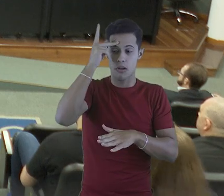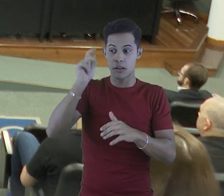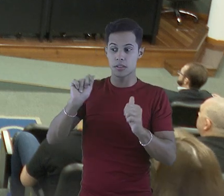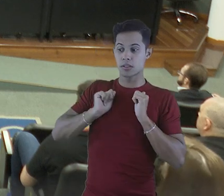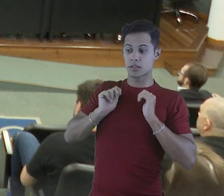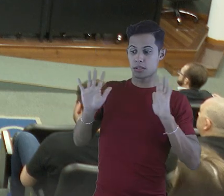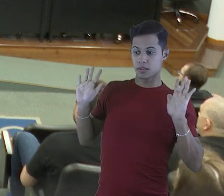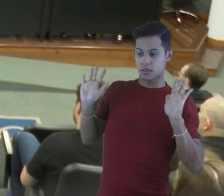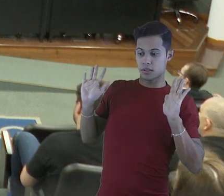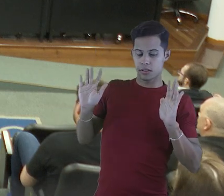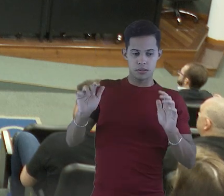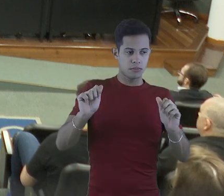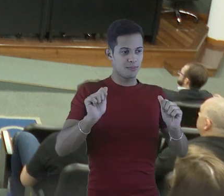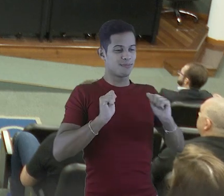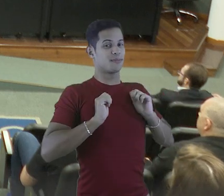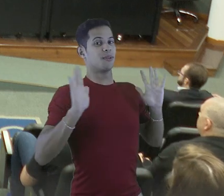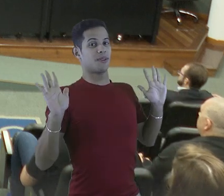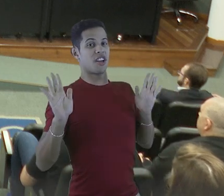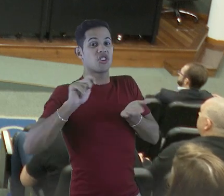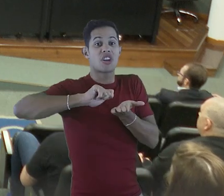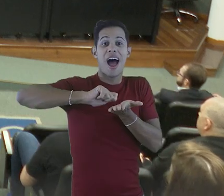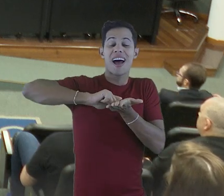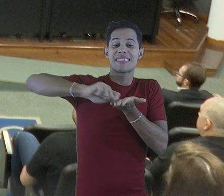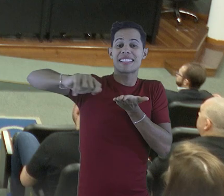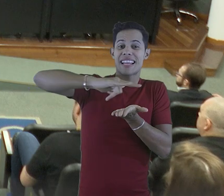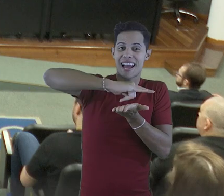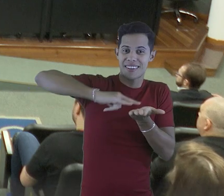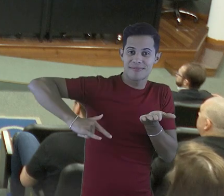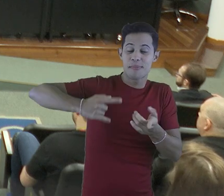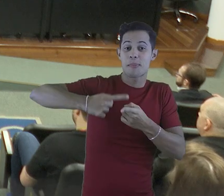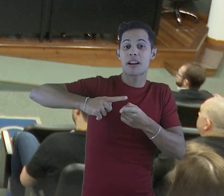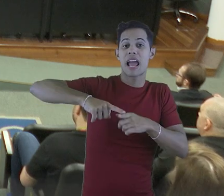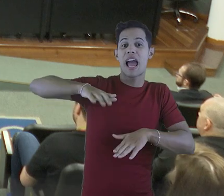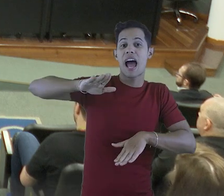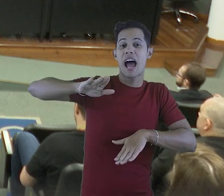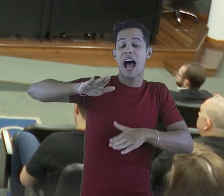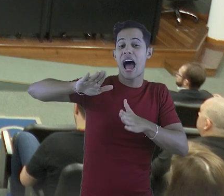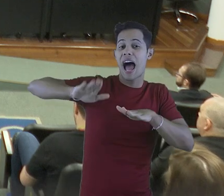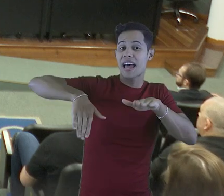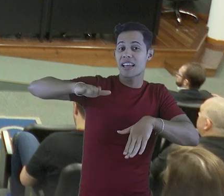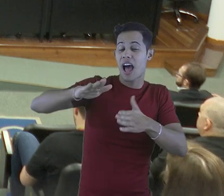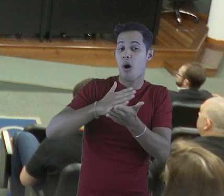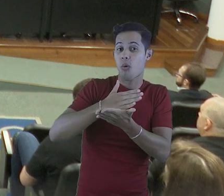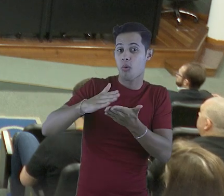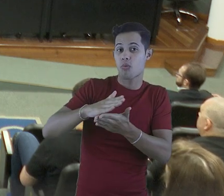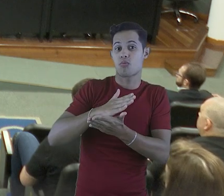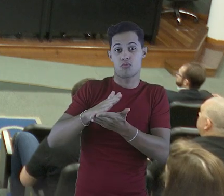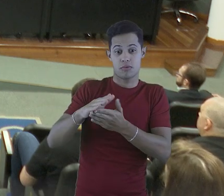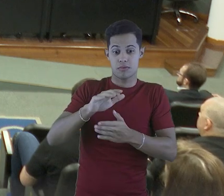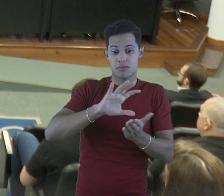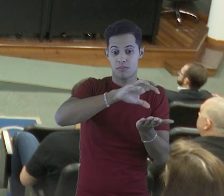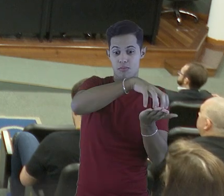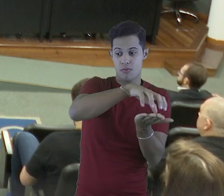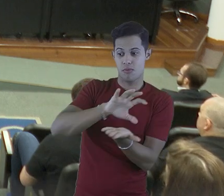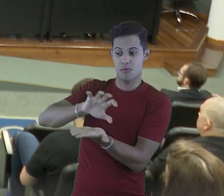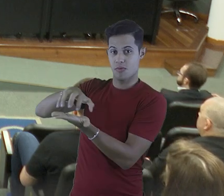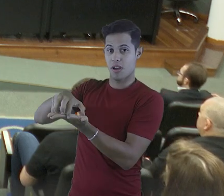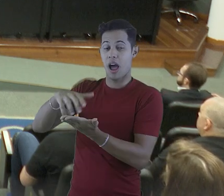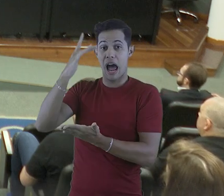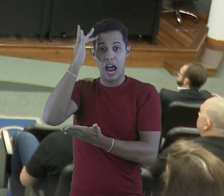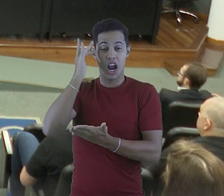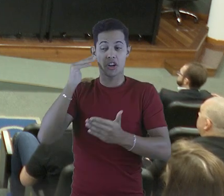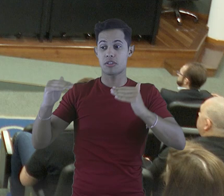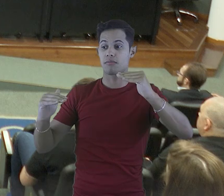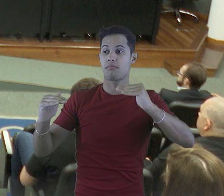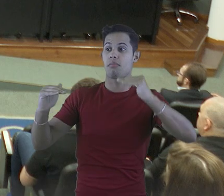rechaço natural a assinatura desses termos porque alguns órgãos se colocam acima da fiscalização né ou